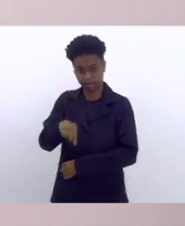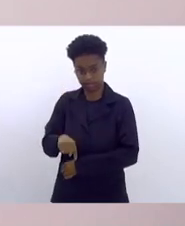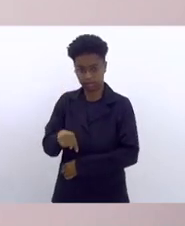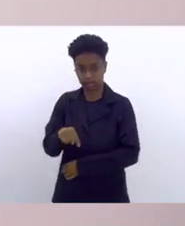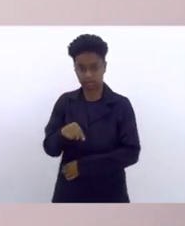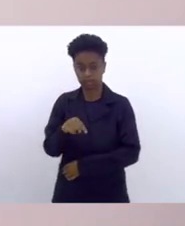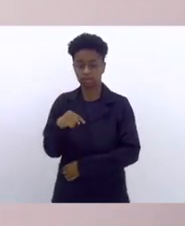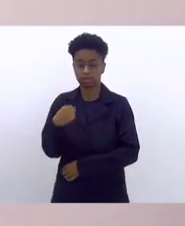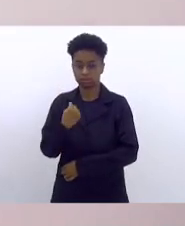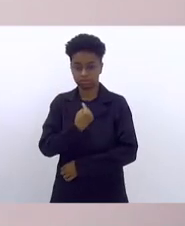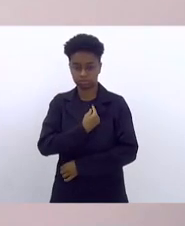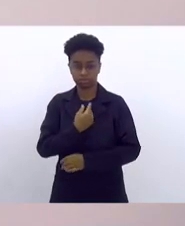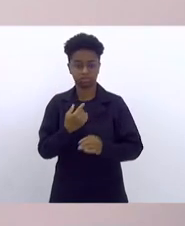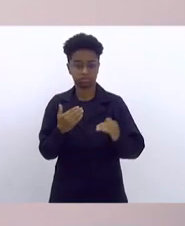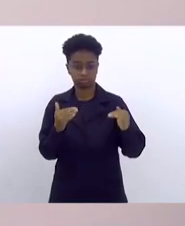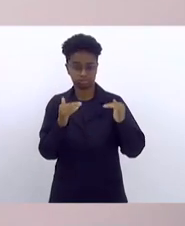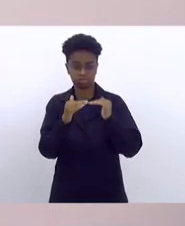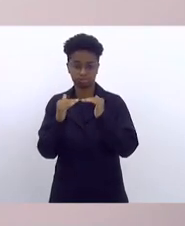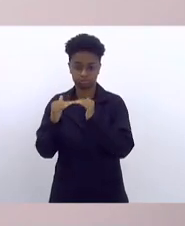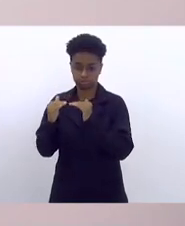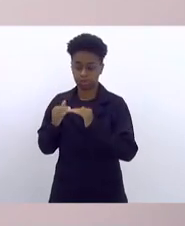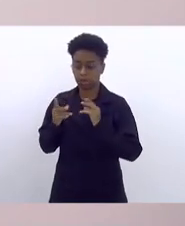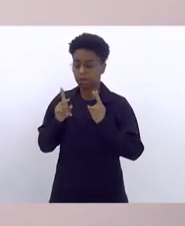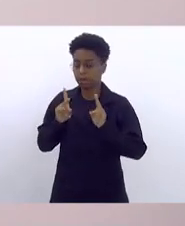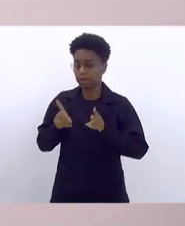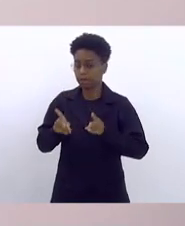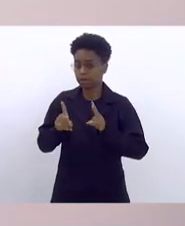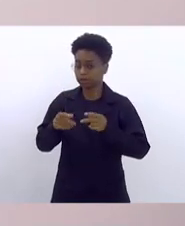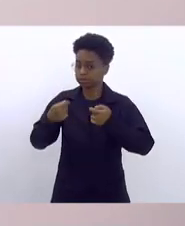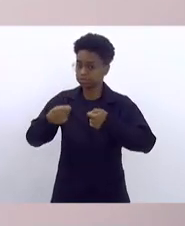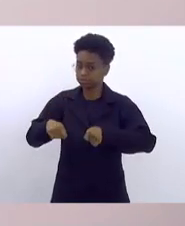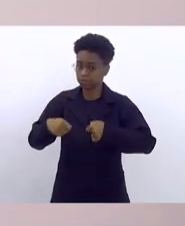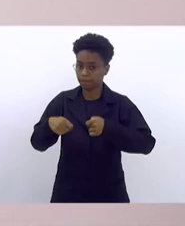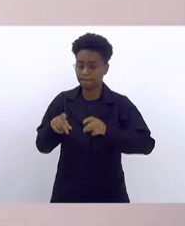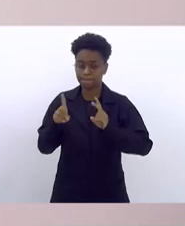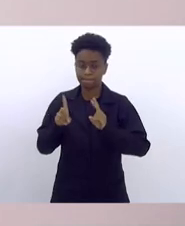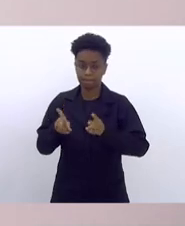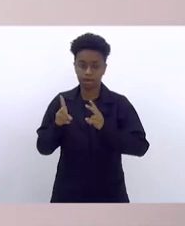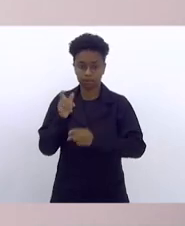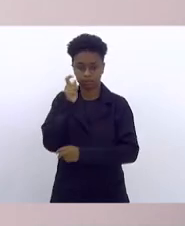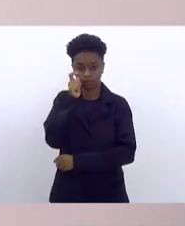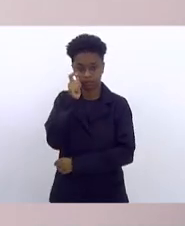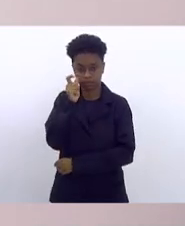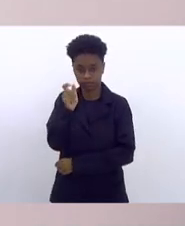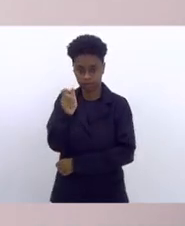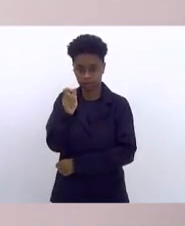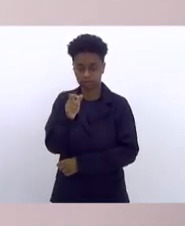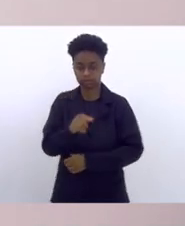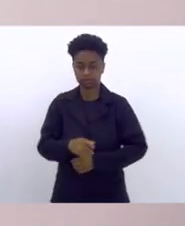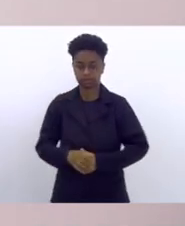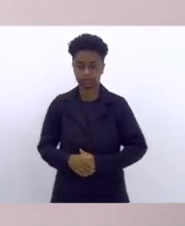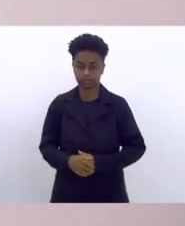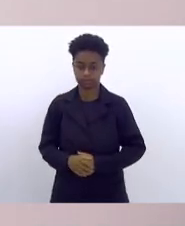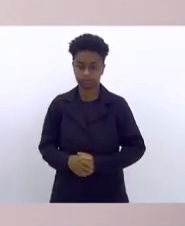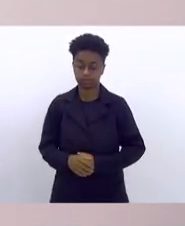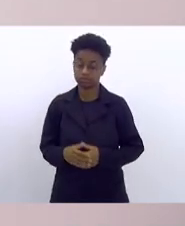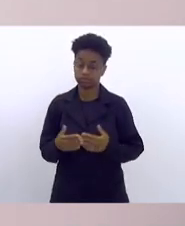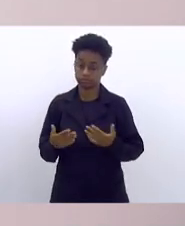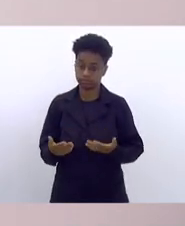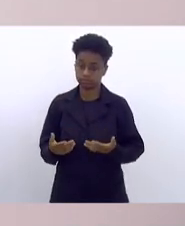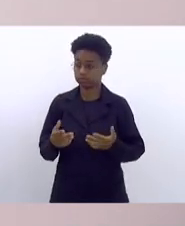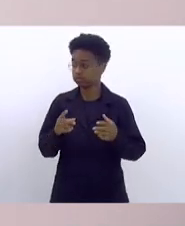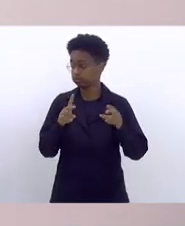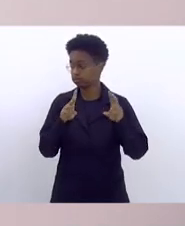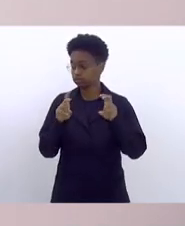comungamos da mesma necessidade e dos mesmos interesses e esses são termos que nós